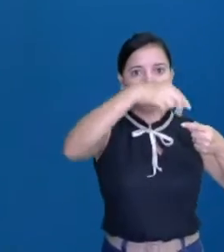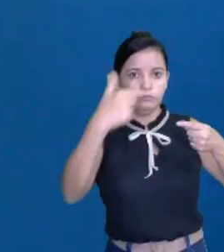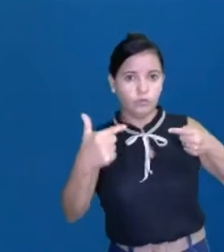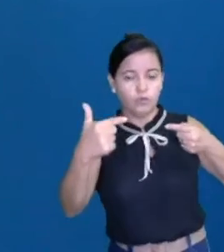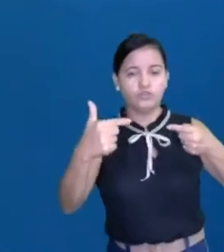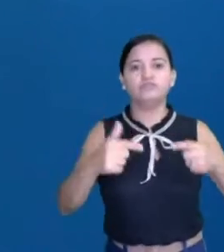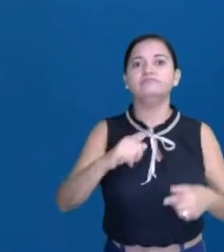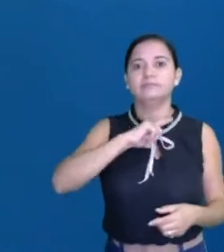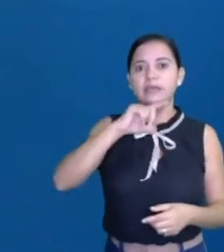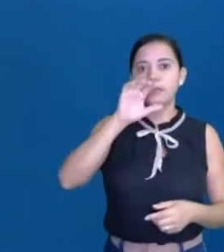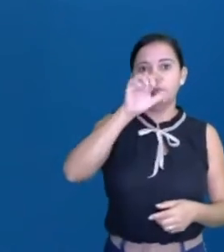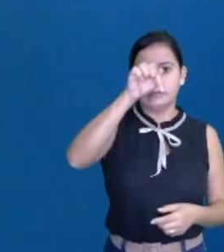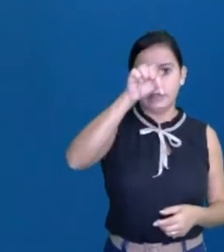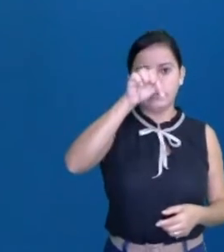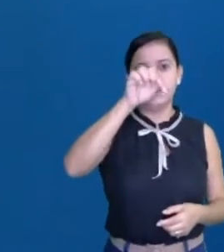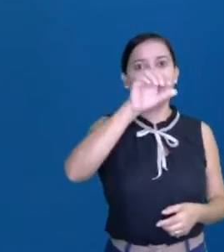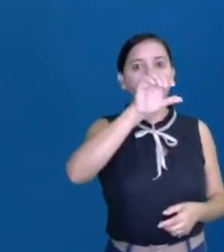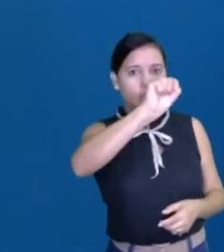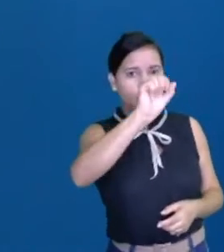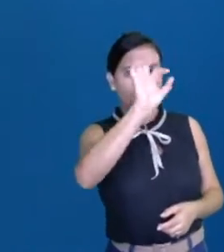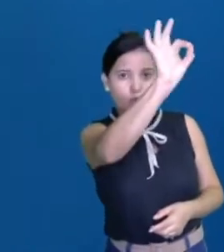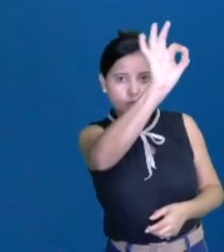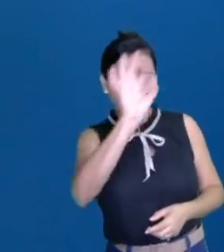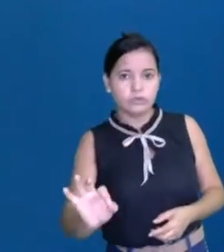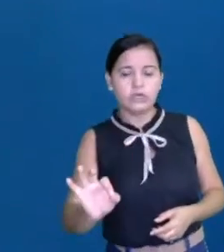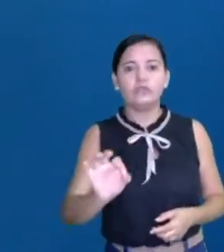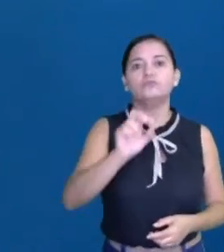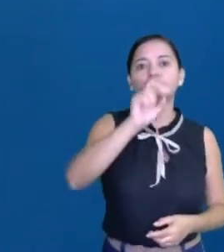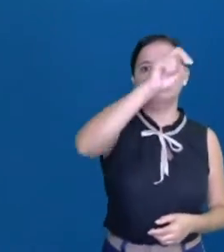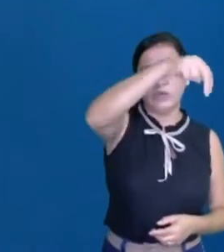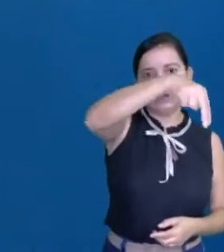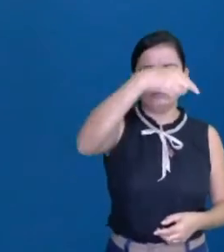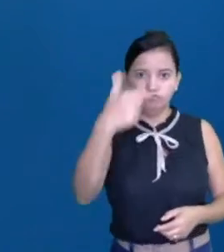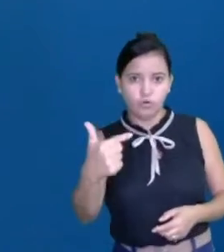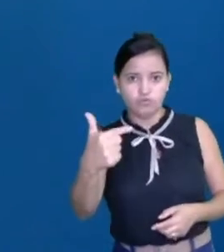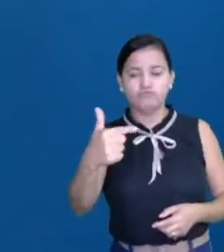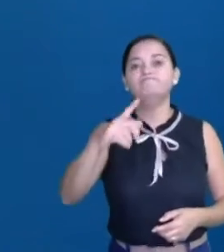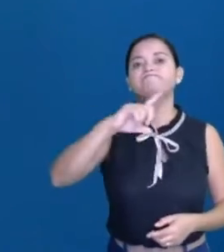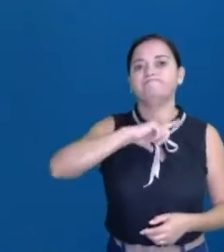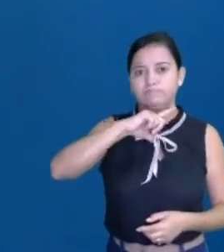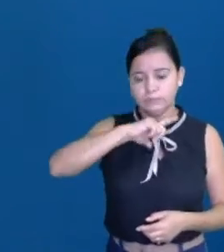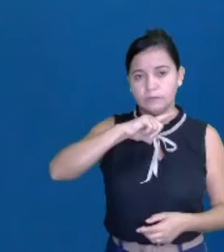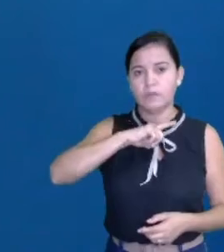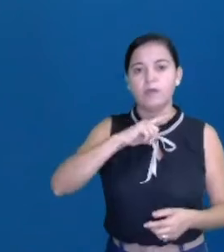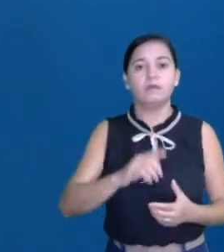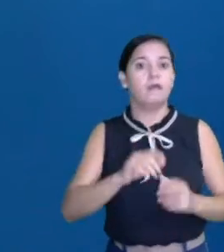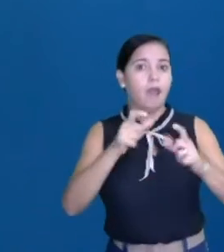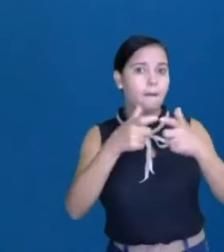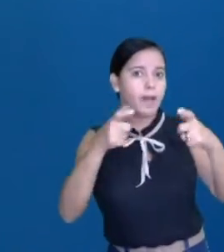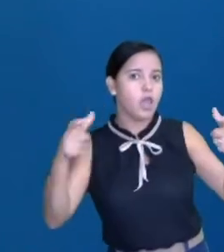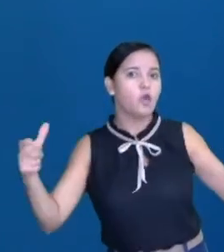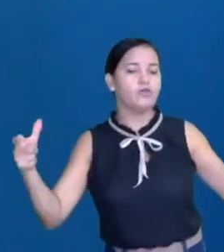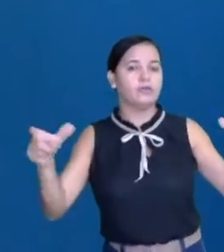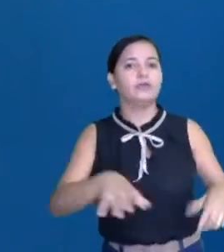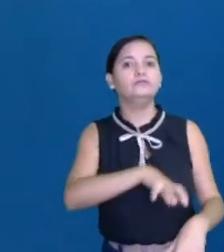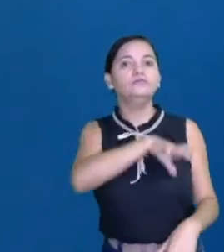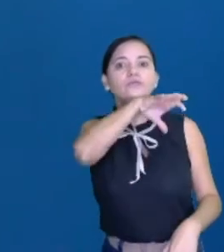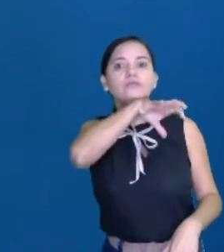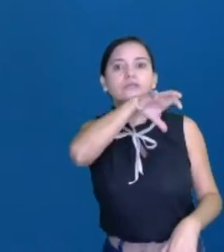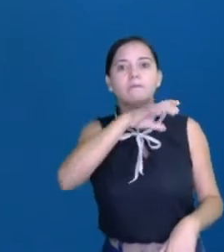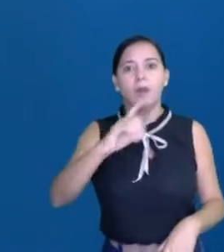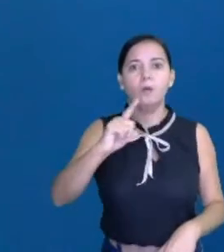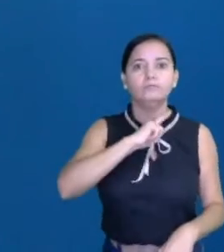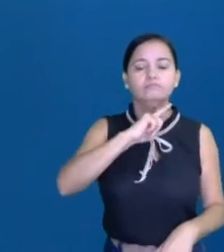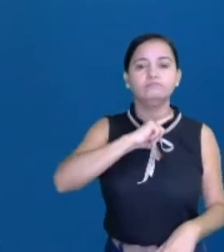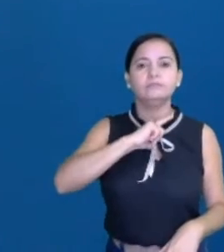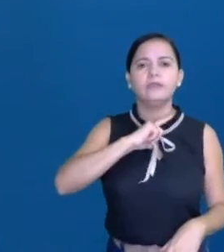que 78% da nossa atmosfera é feita de nitrogênio. E como vocês sabem, a maioria dos animais, majoritariamente, eu posso